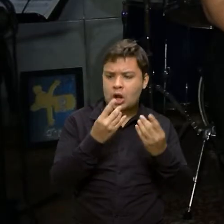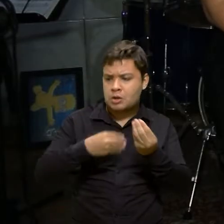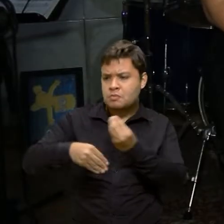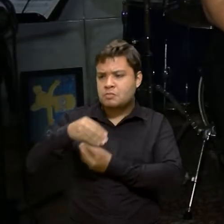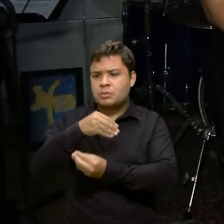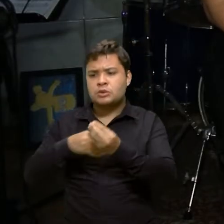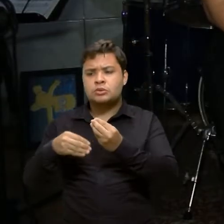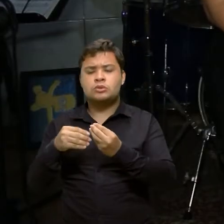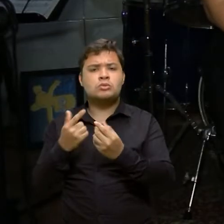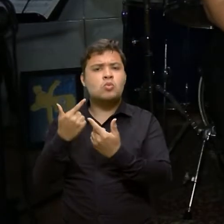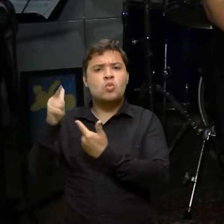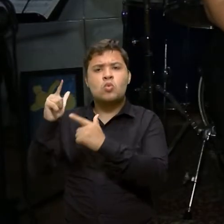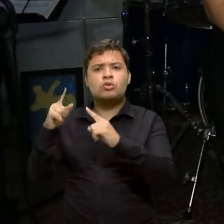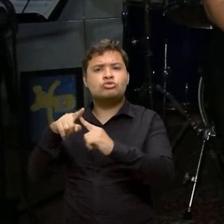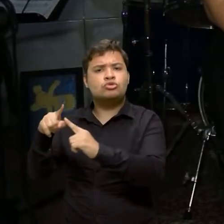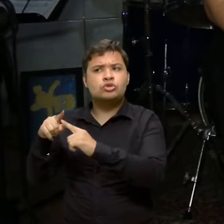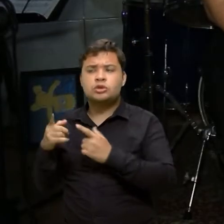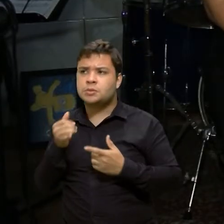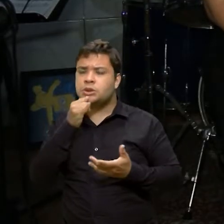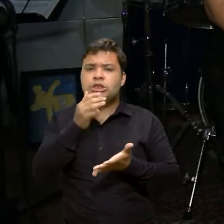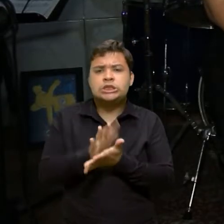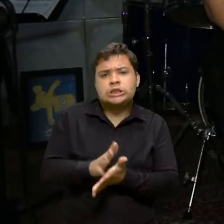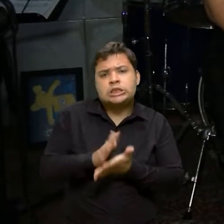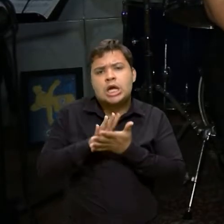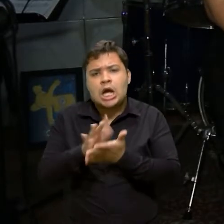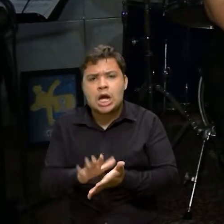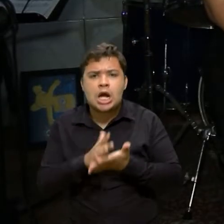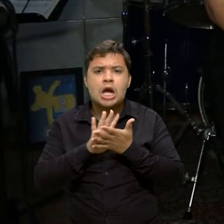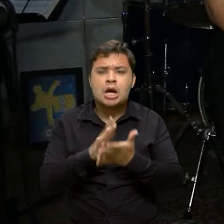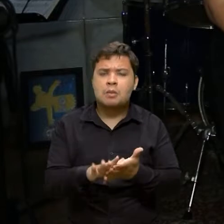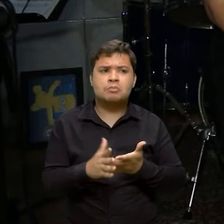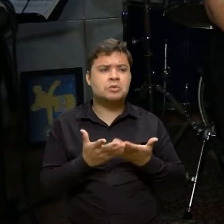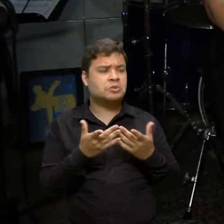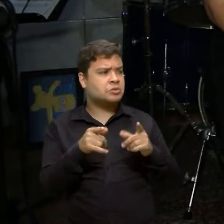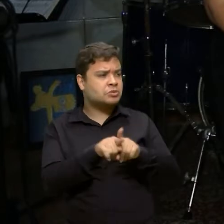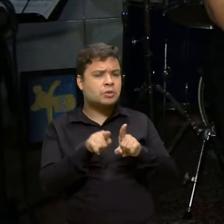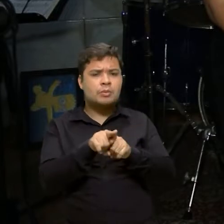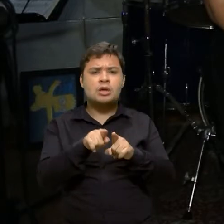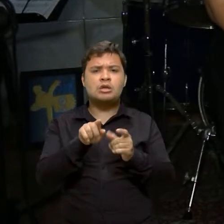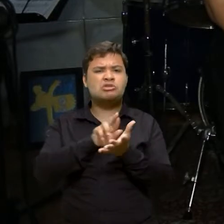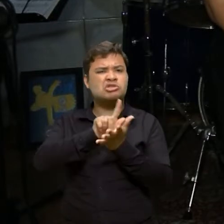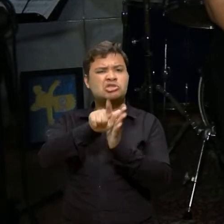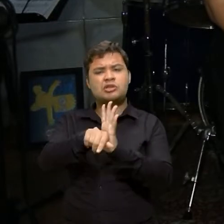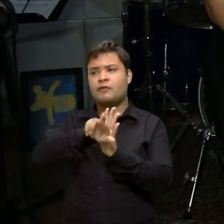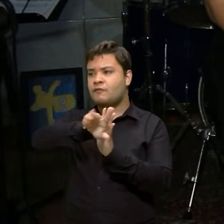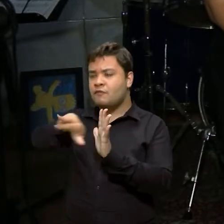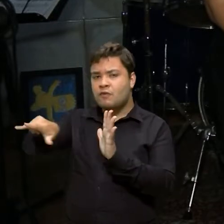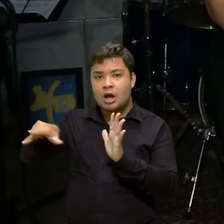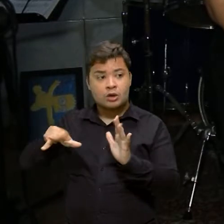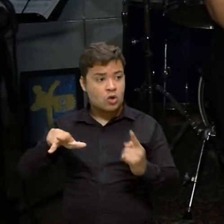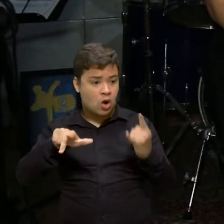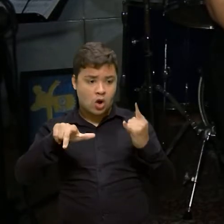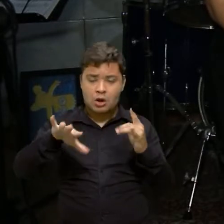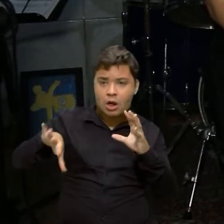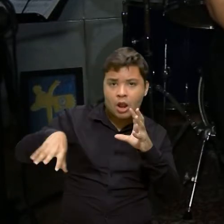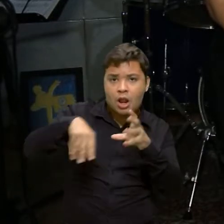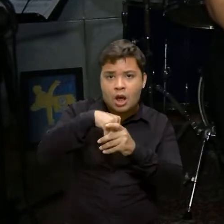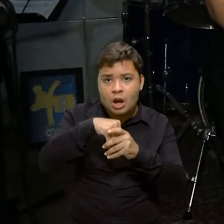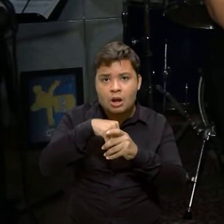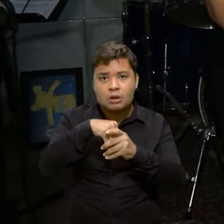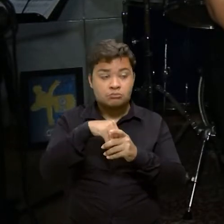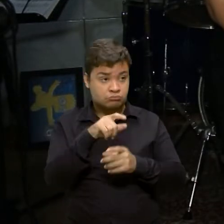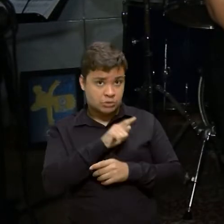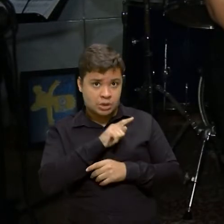com trap, rock com samba, rock com um monte, diversos gêneros diferentes, tem gente lá para ouvir, é porque